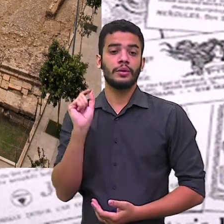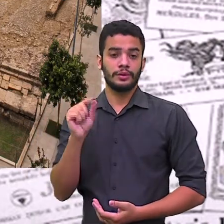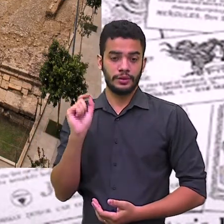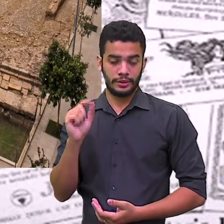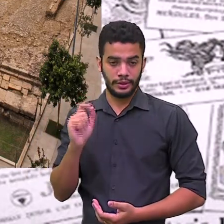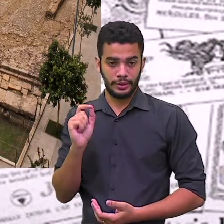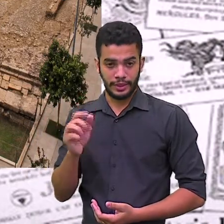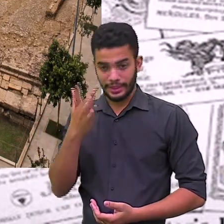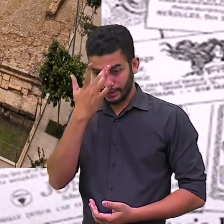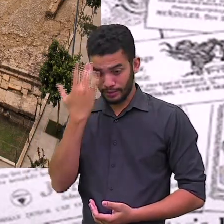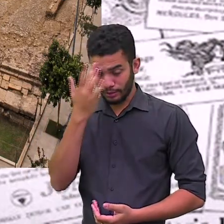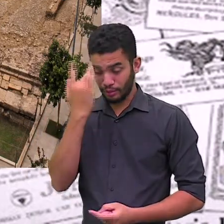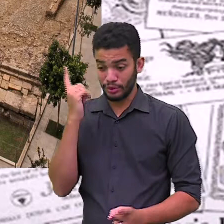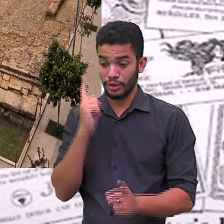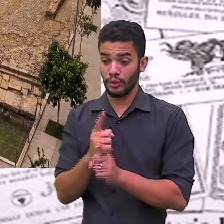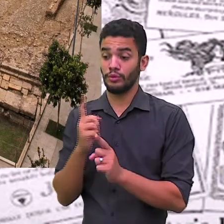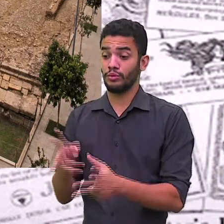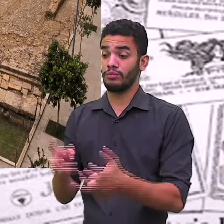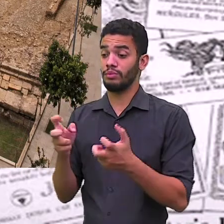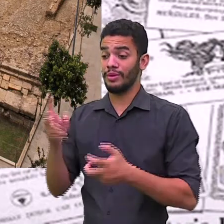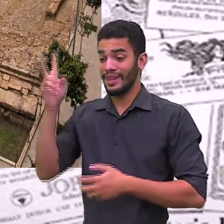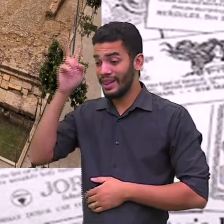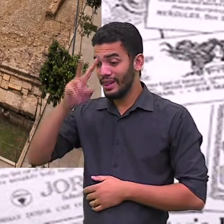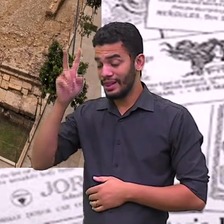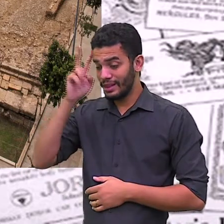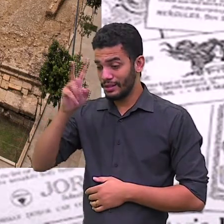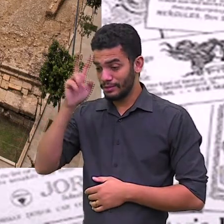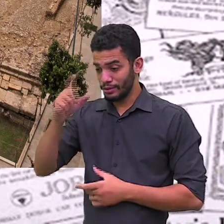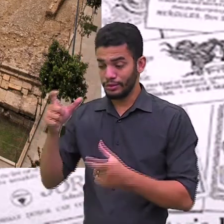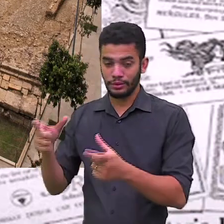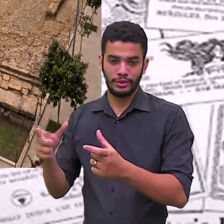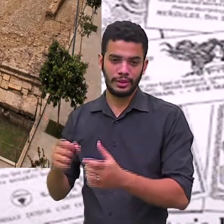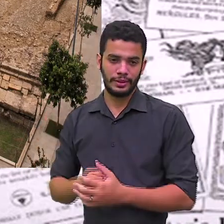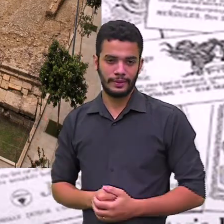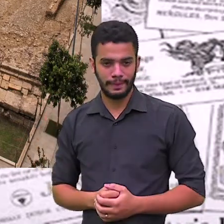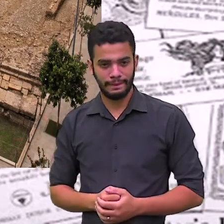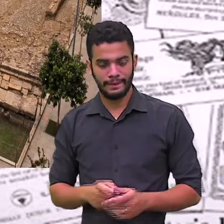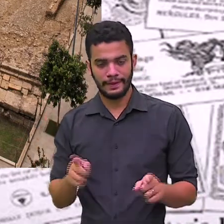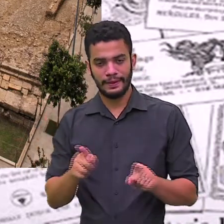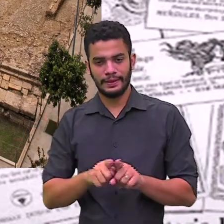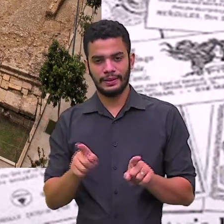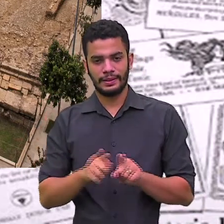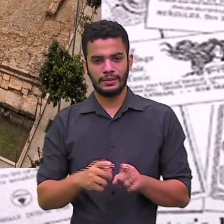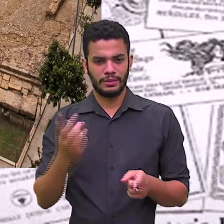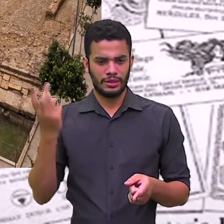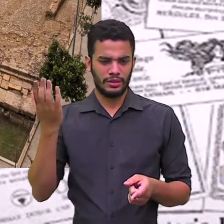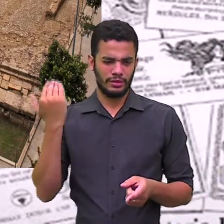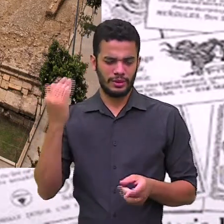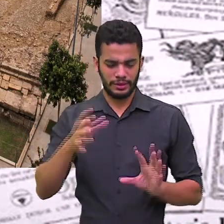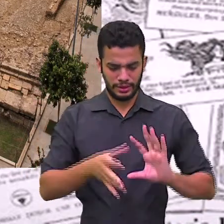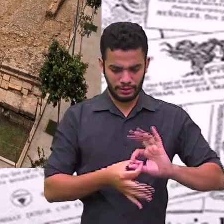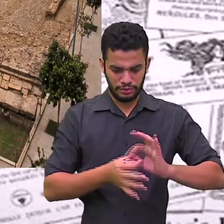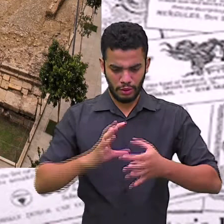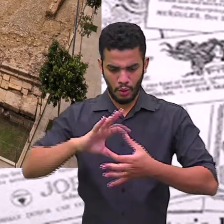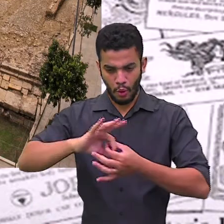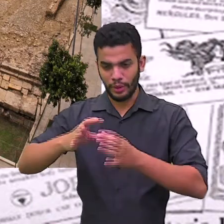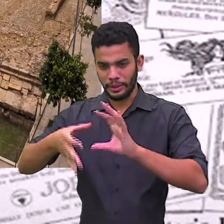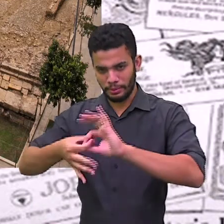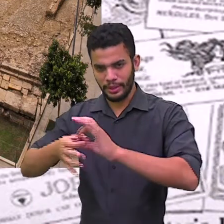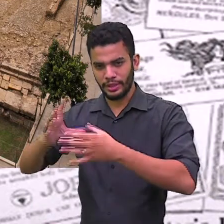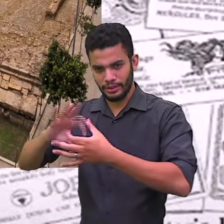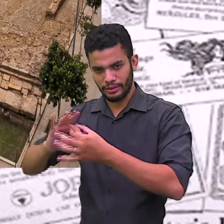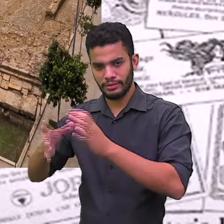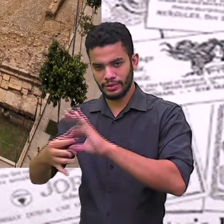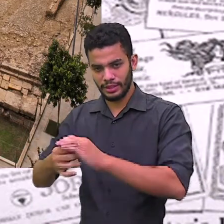e também para as Olimpíadas que aconteceram aqui no Brasil em 2014, 2016.